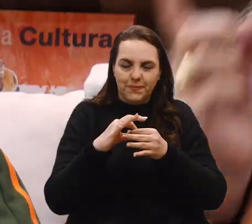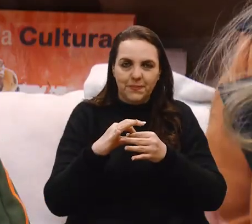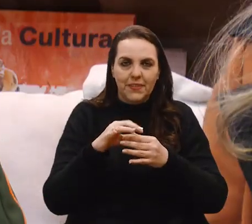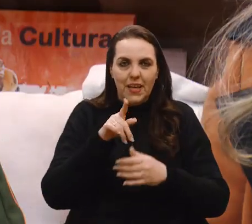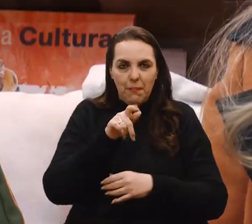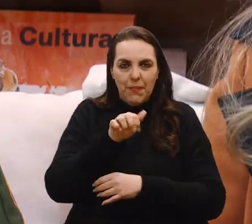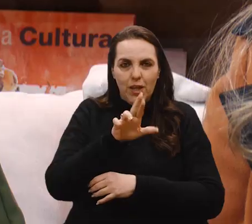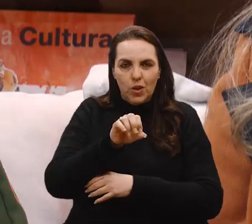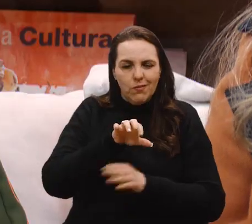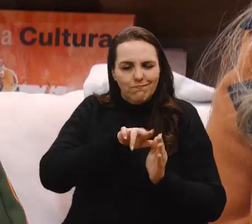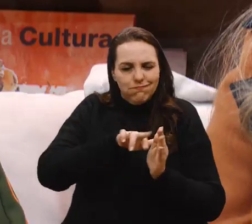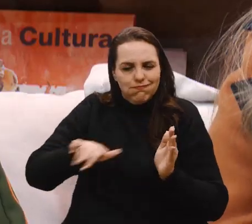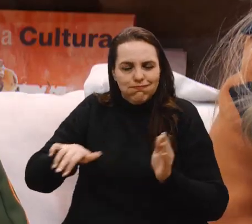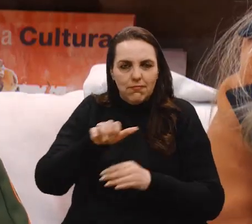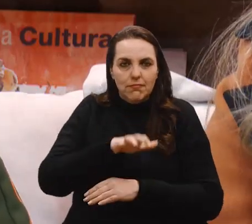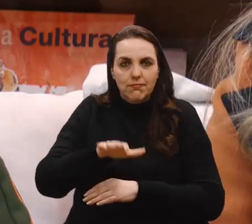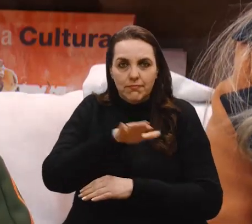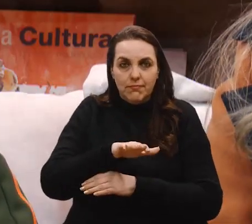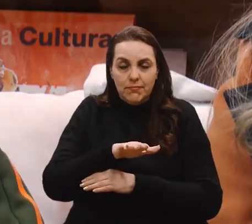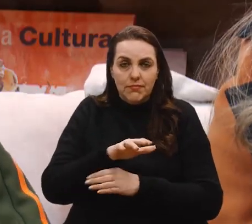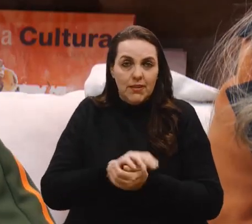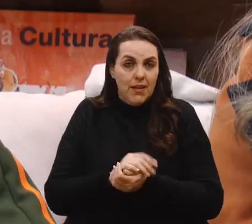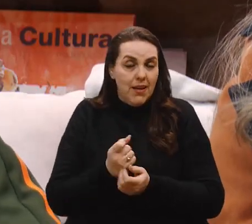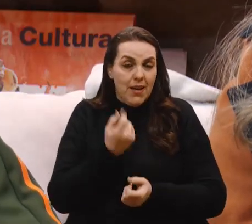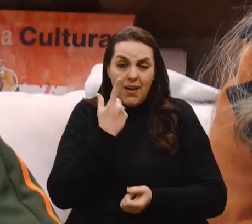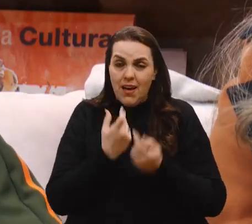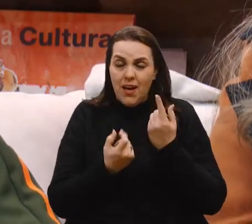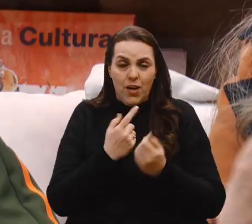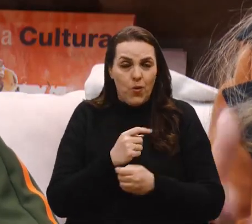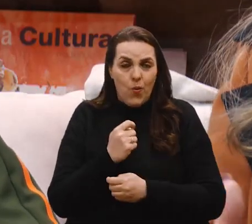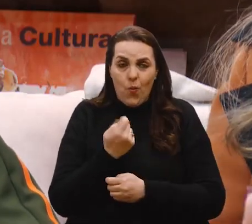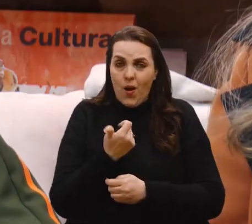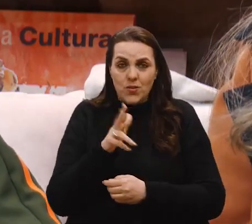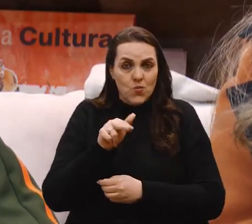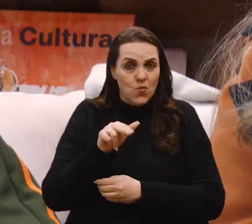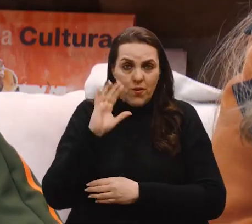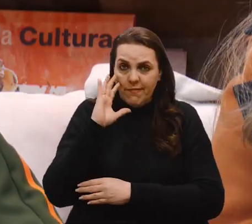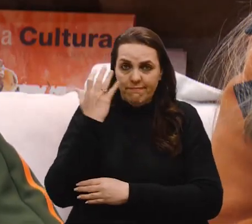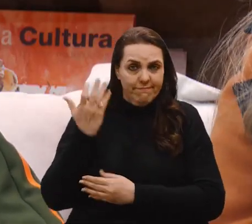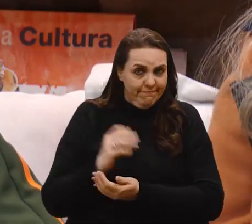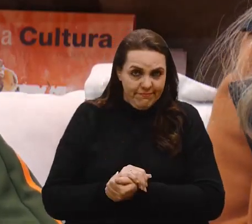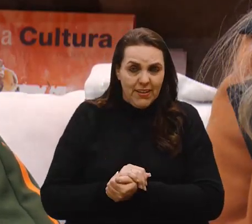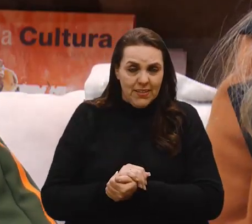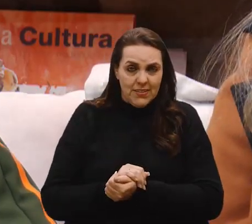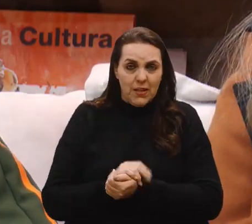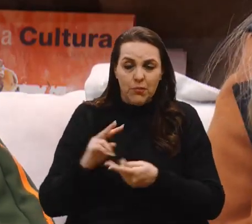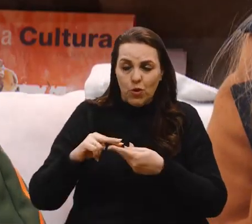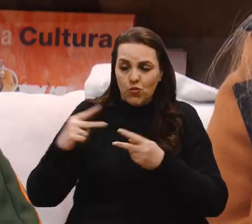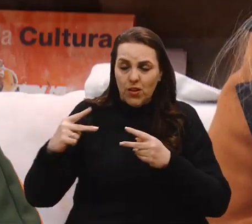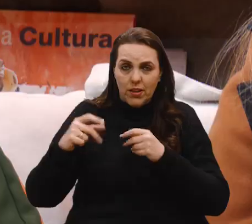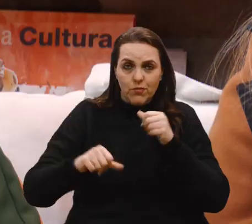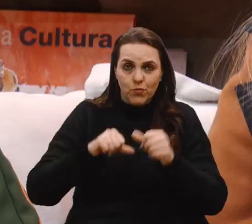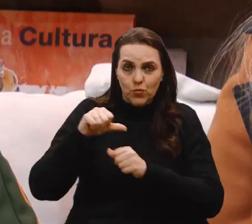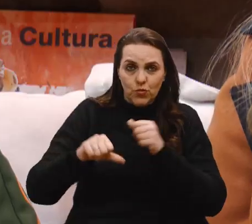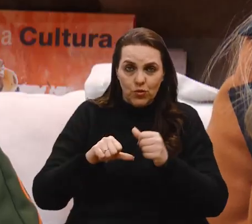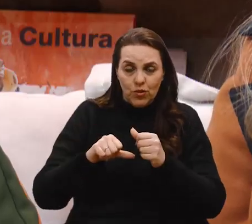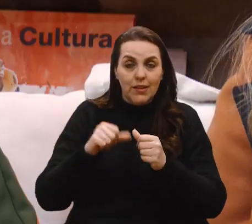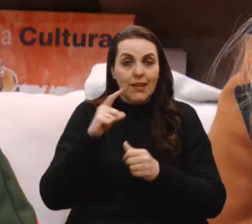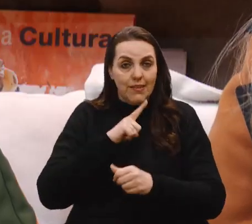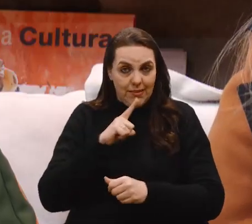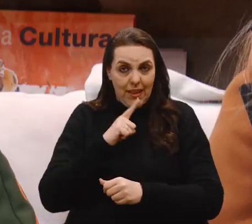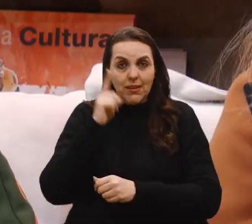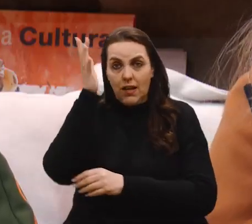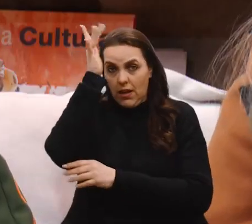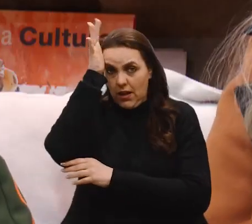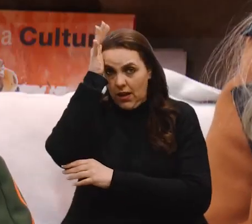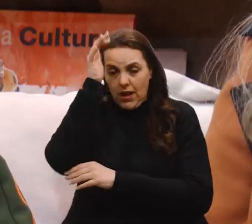veio multiáreas, então. Que é uma exceção. Ela disse que é um atípico dentro dos atípicos, que normalmente existem altas habilidades em